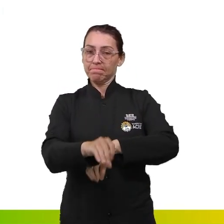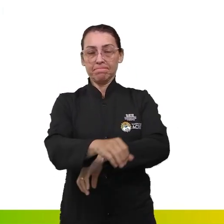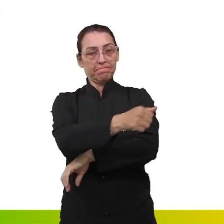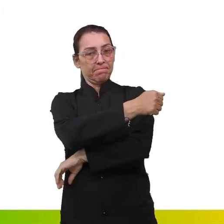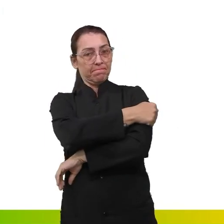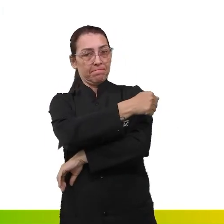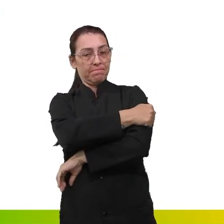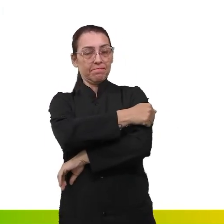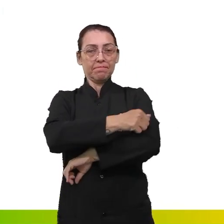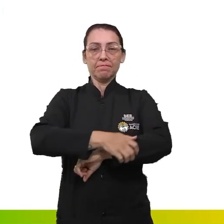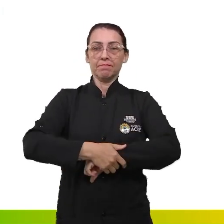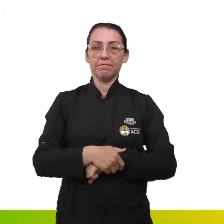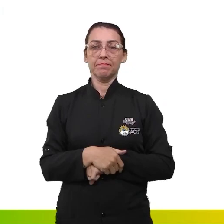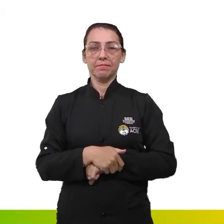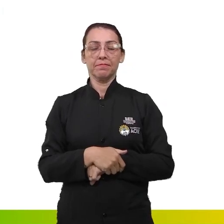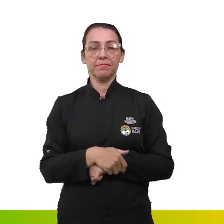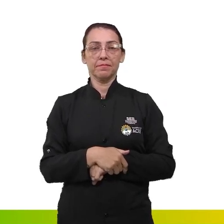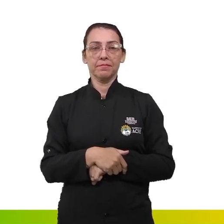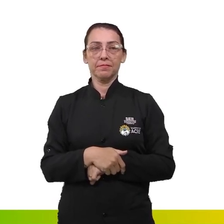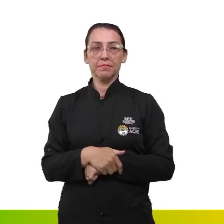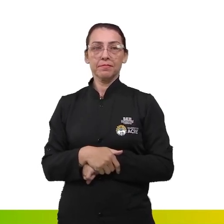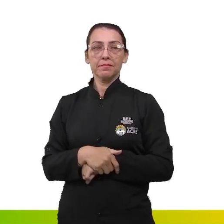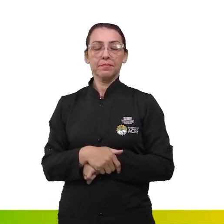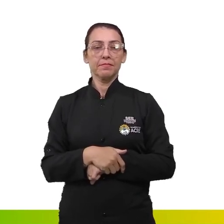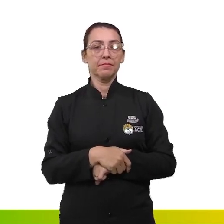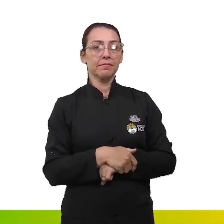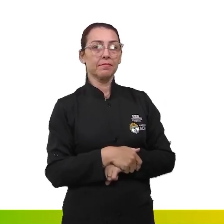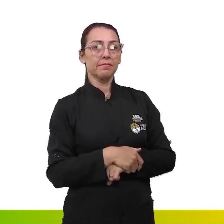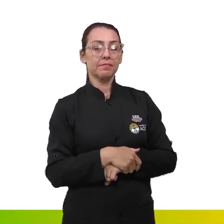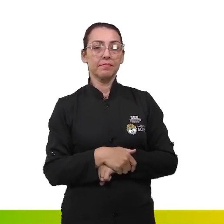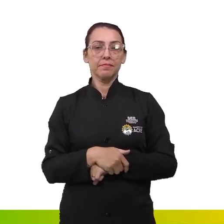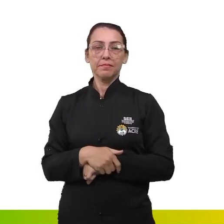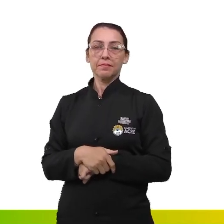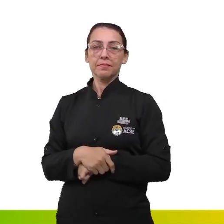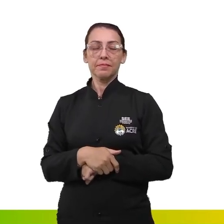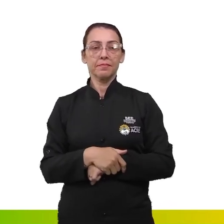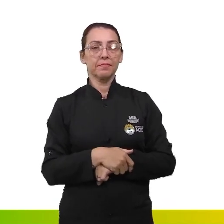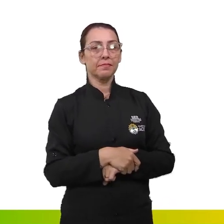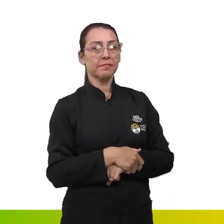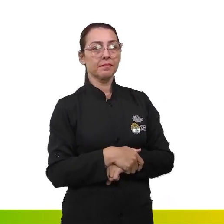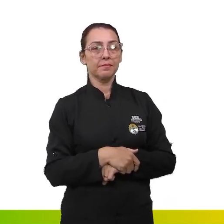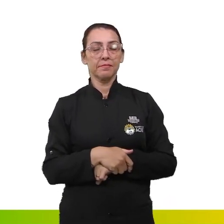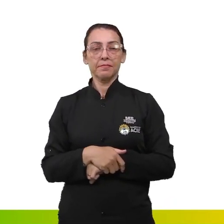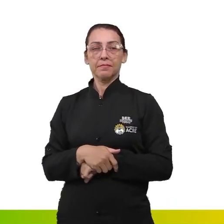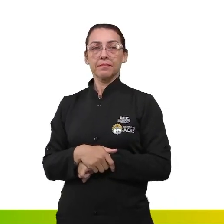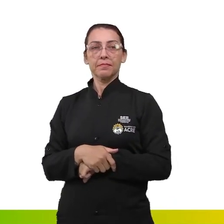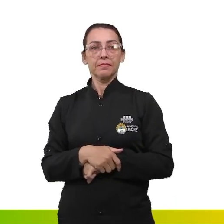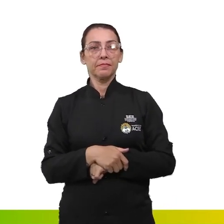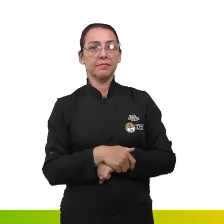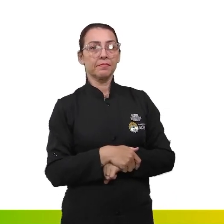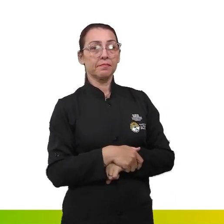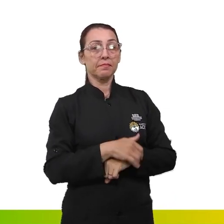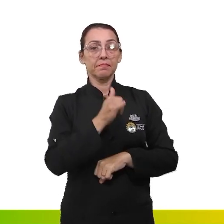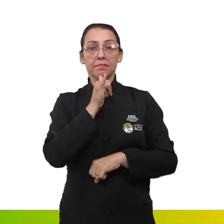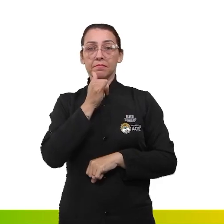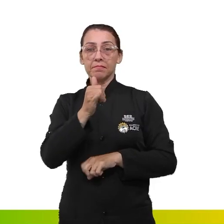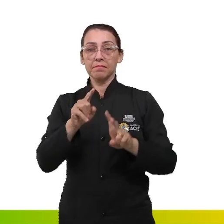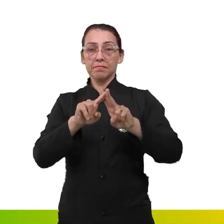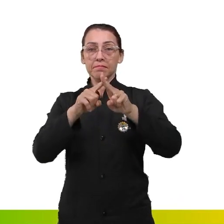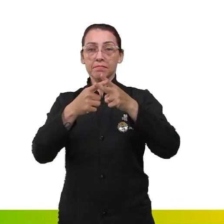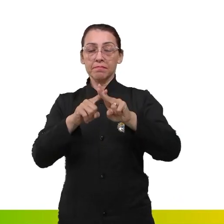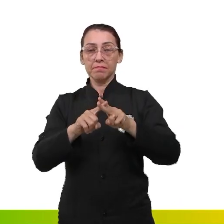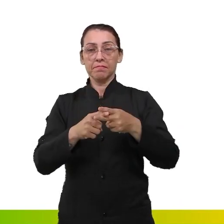professora, né, ensina, guia, forma os estudantes, forma as outras profissões, na verdade, é a profissão base aí. Aí